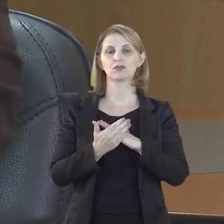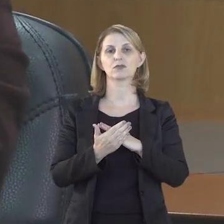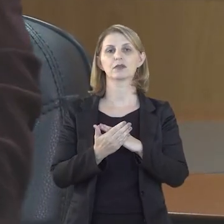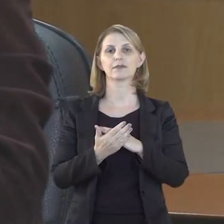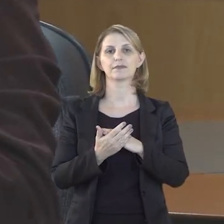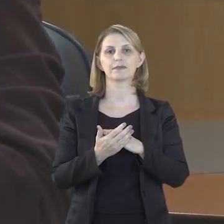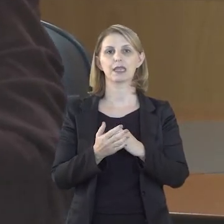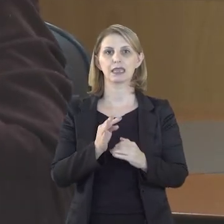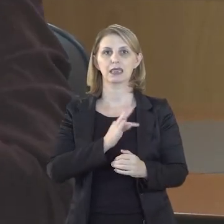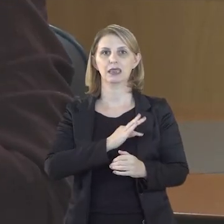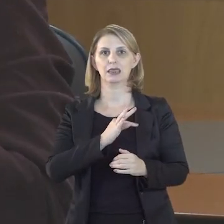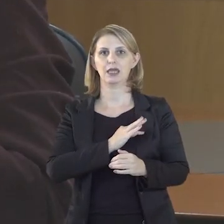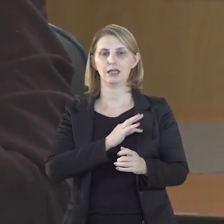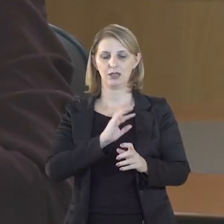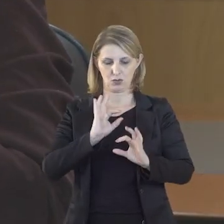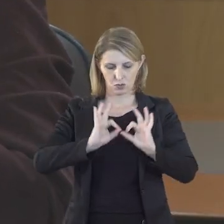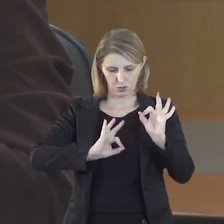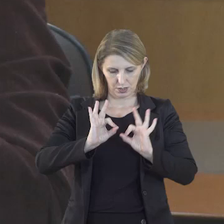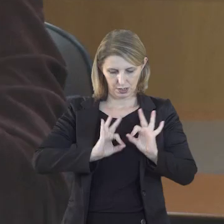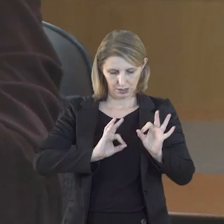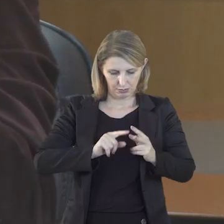usar de técnicas que me ajudam